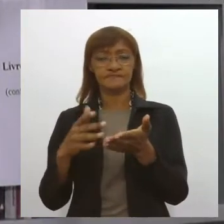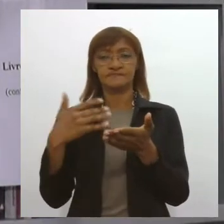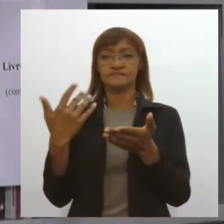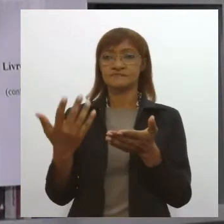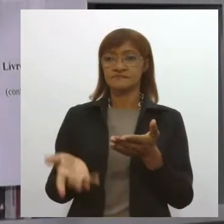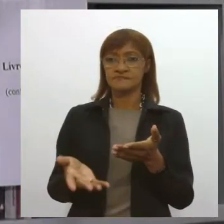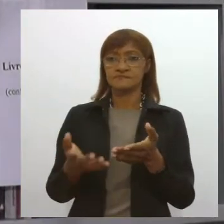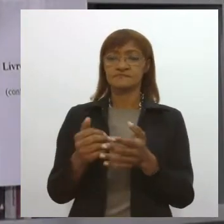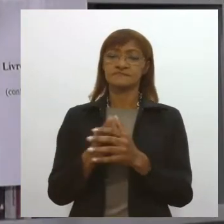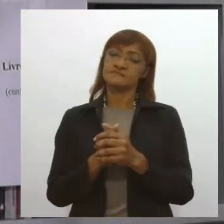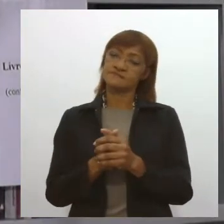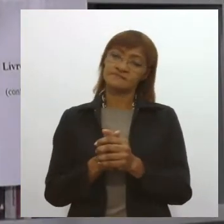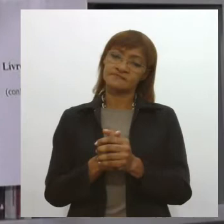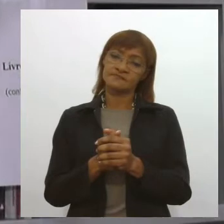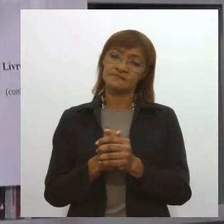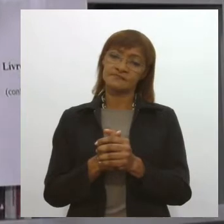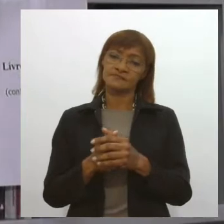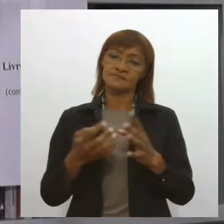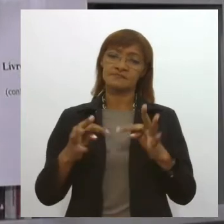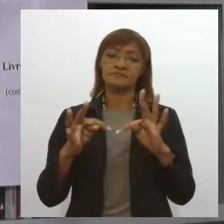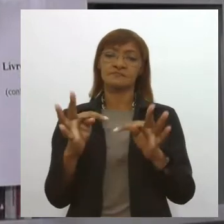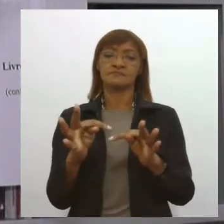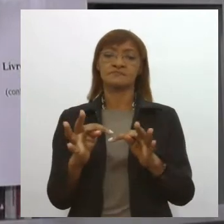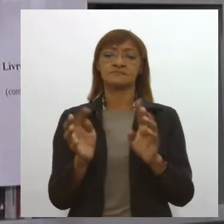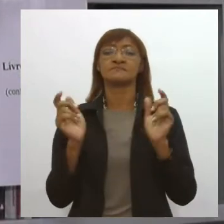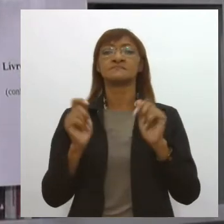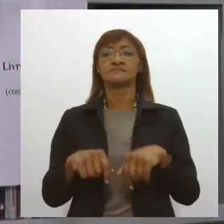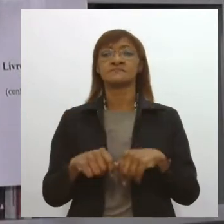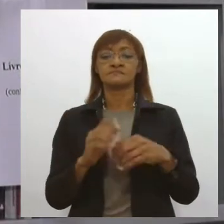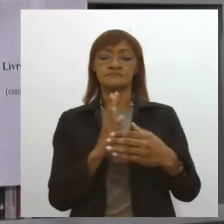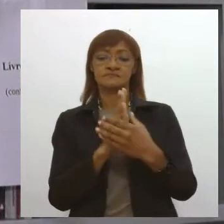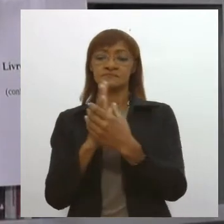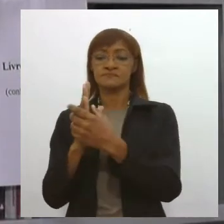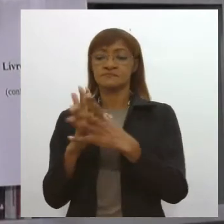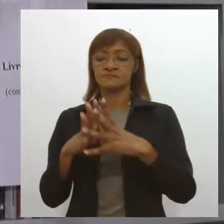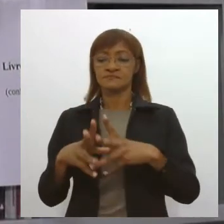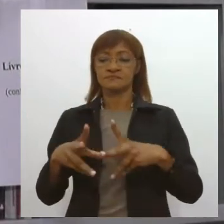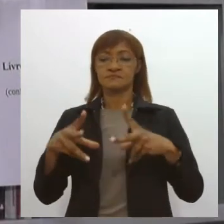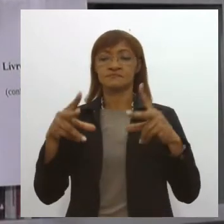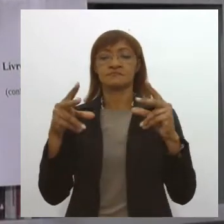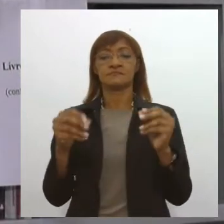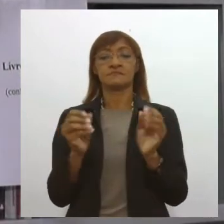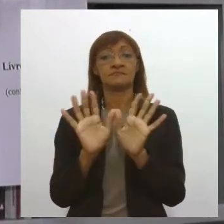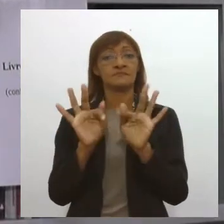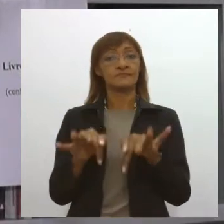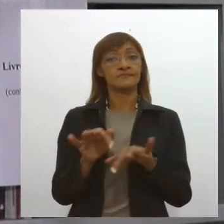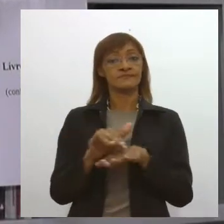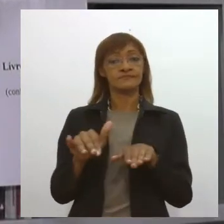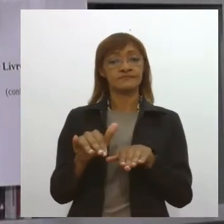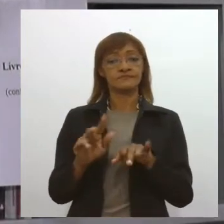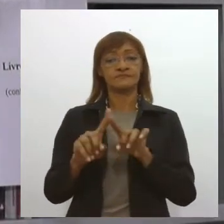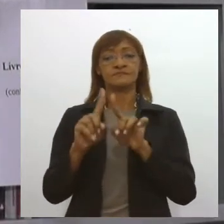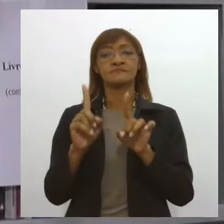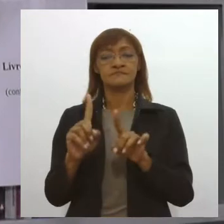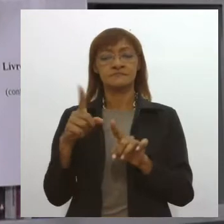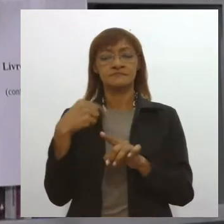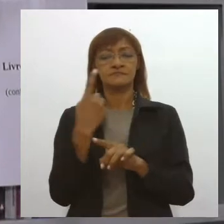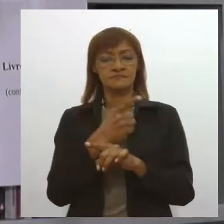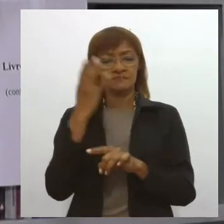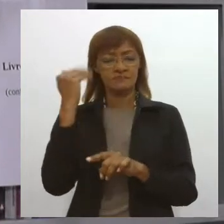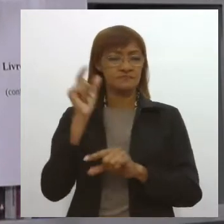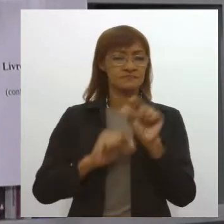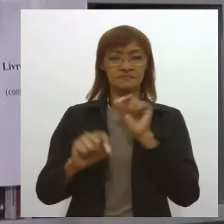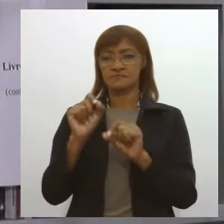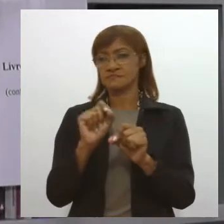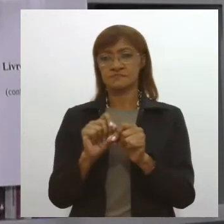novas mídias, haveria o desaparecimento da biblioteca. Sabemos que isso não se deu e